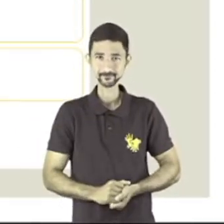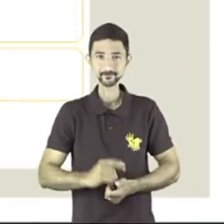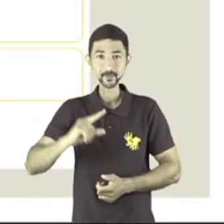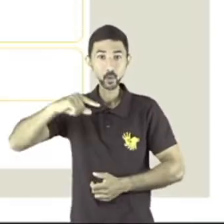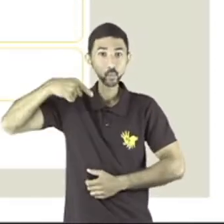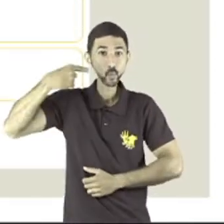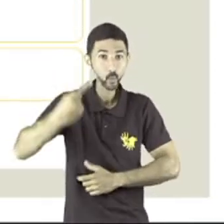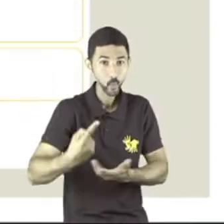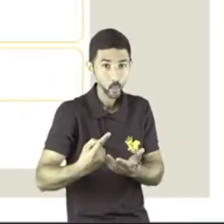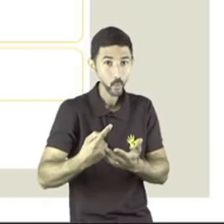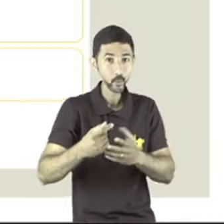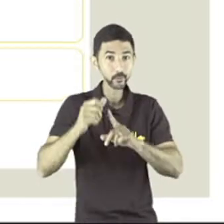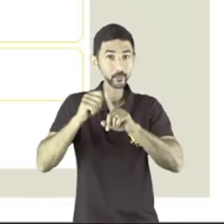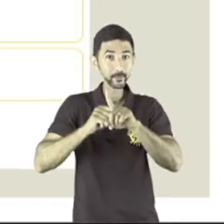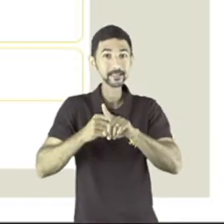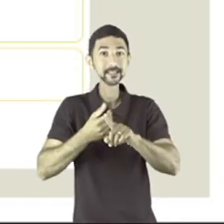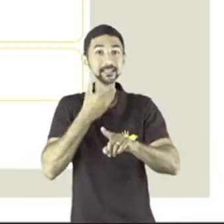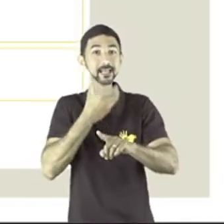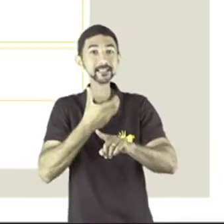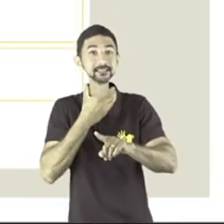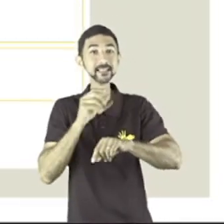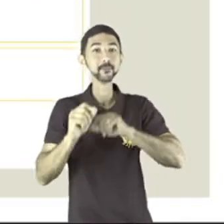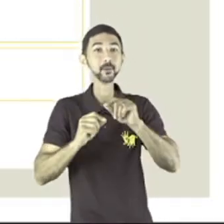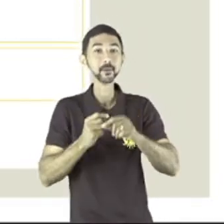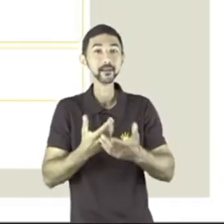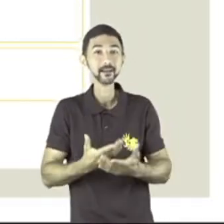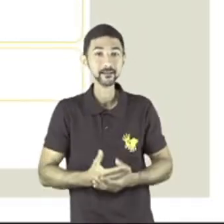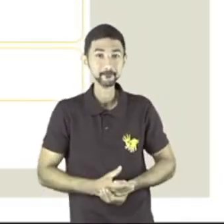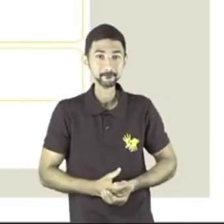mês de dezembro vai ter...